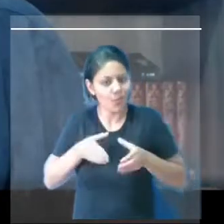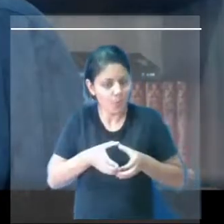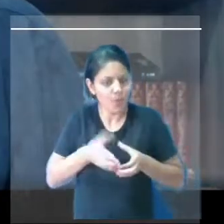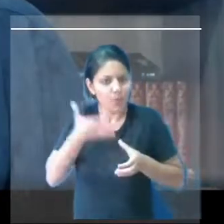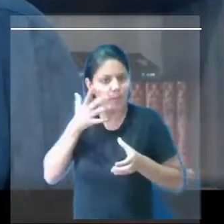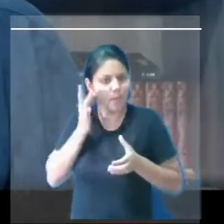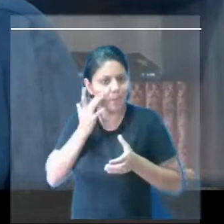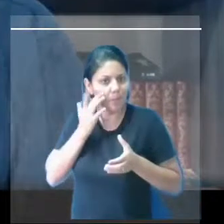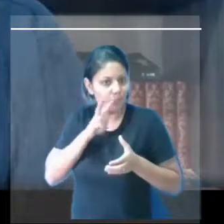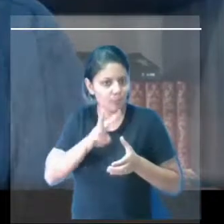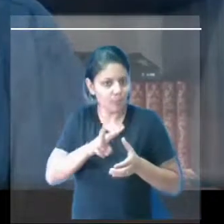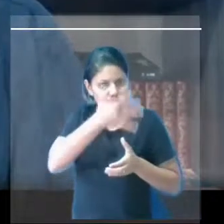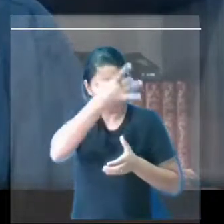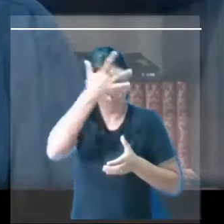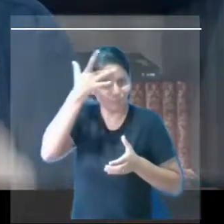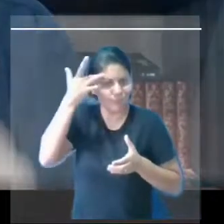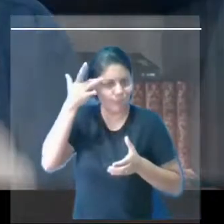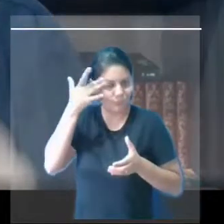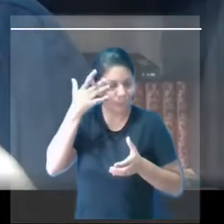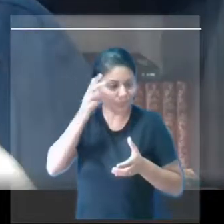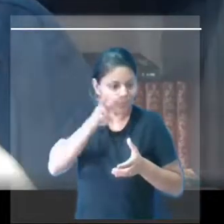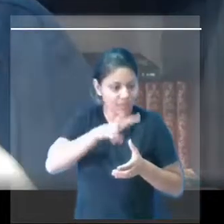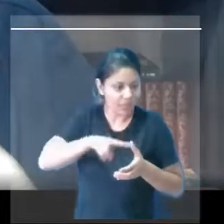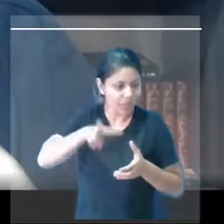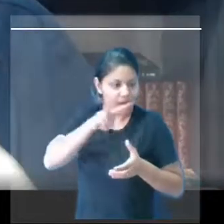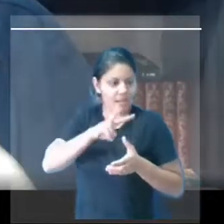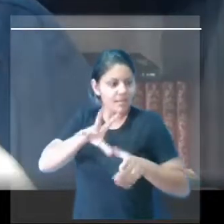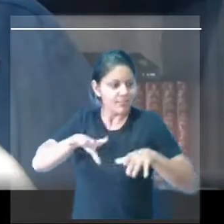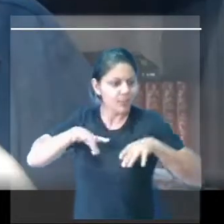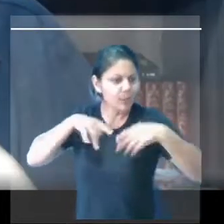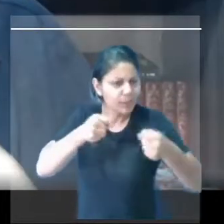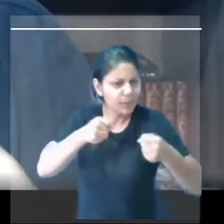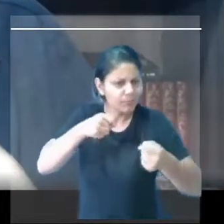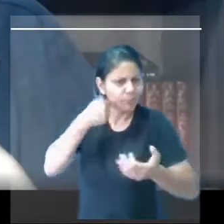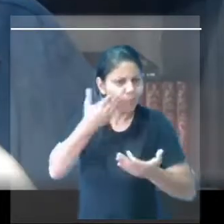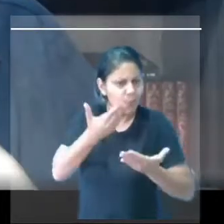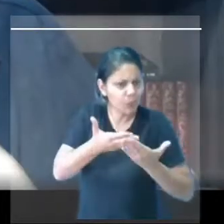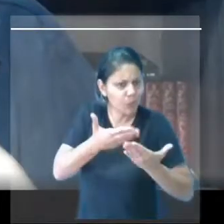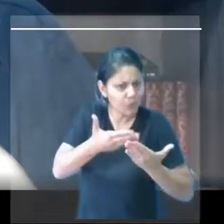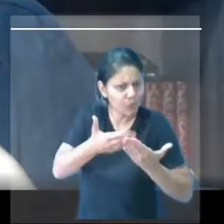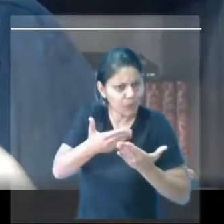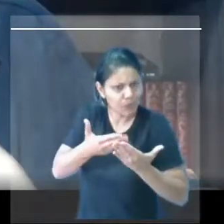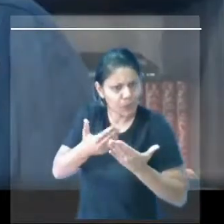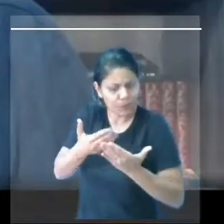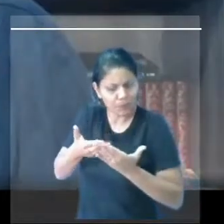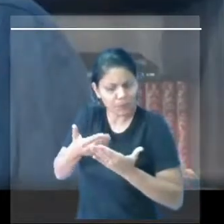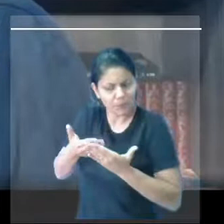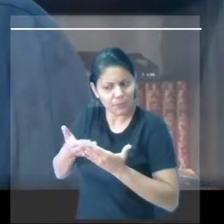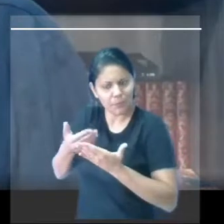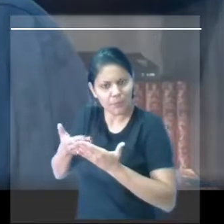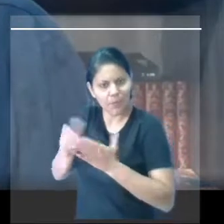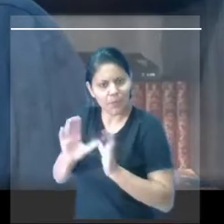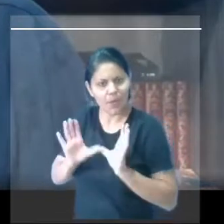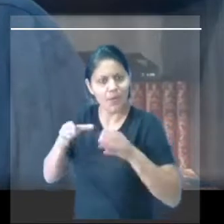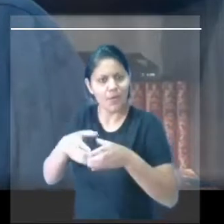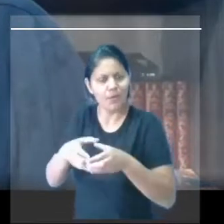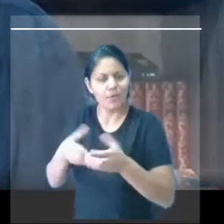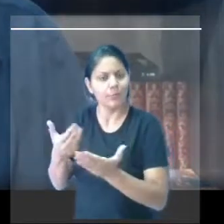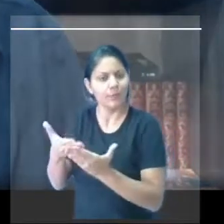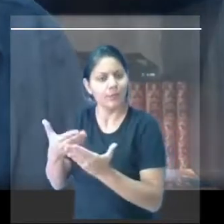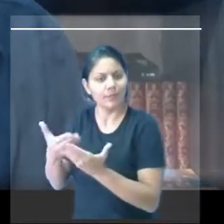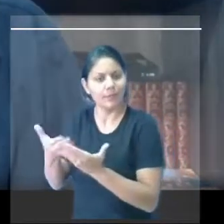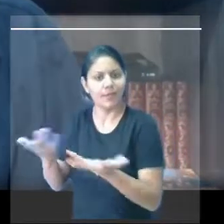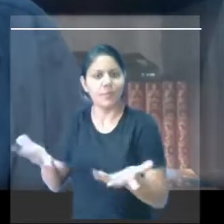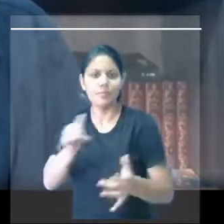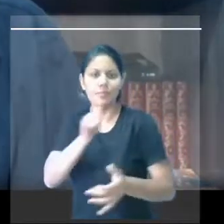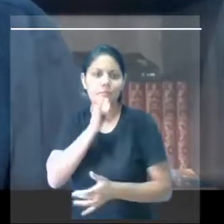de admiradores? Um grupo que se dedica a estudar essa obra constantemente, né? São os grupos aí, por exemplo, temos